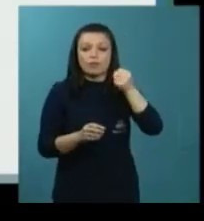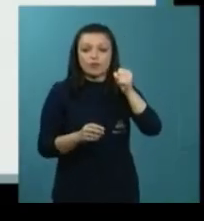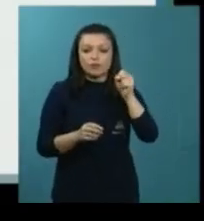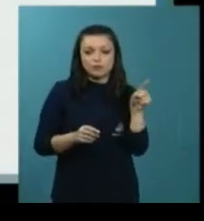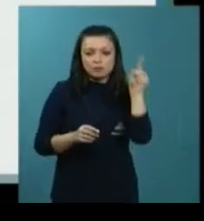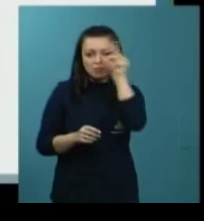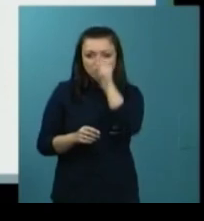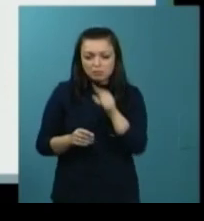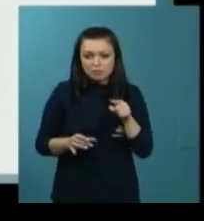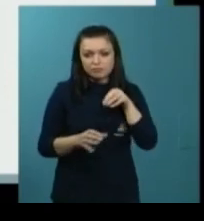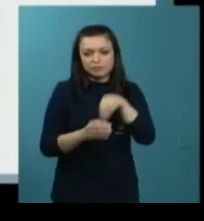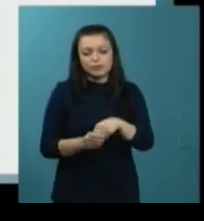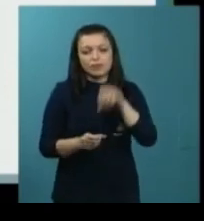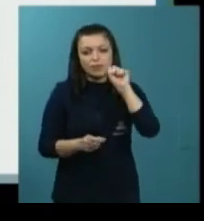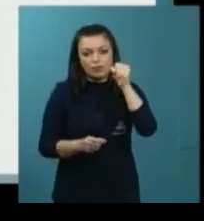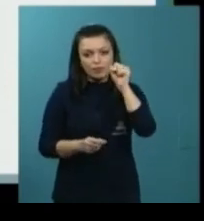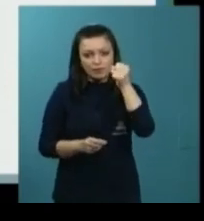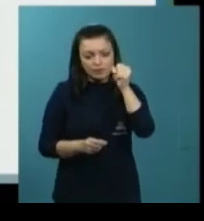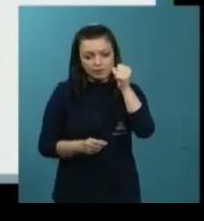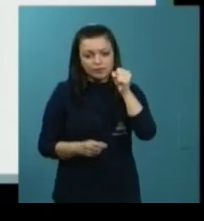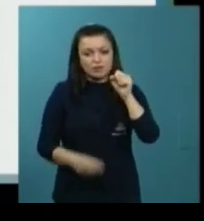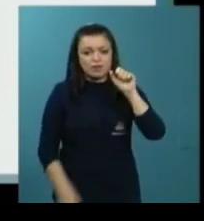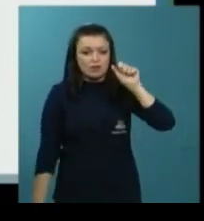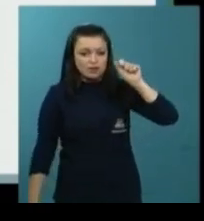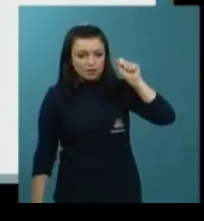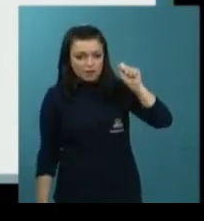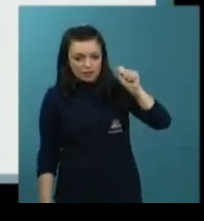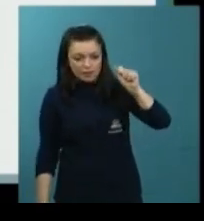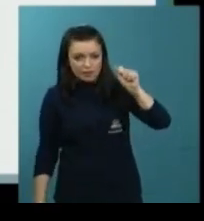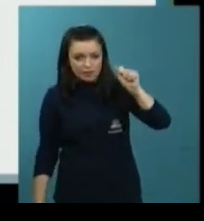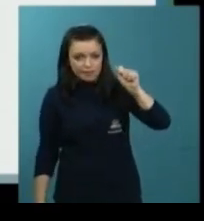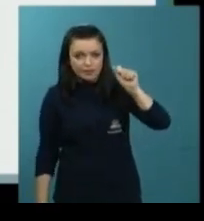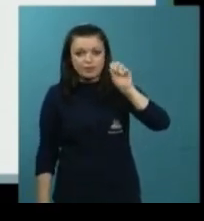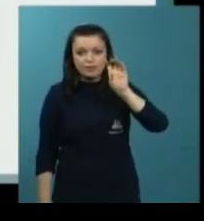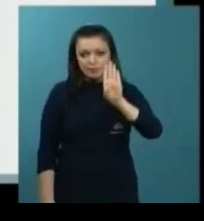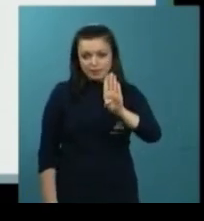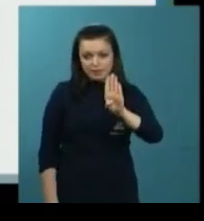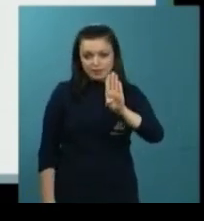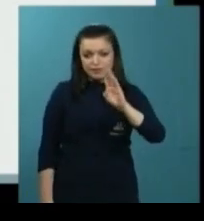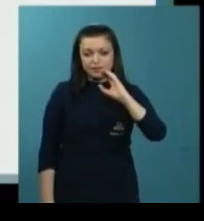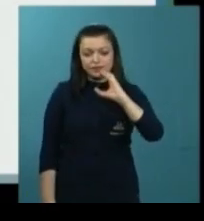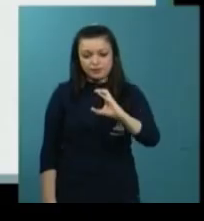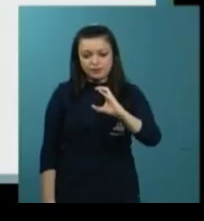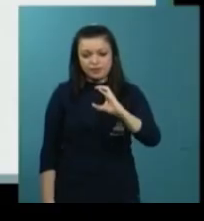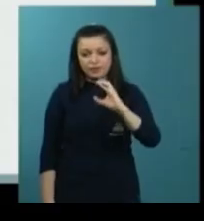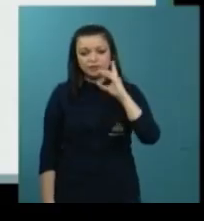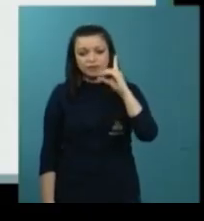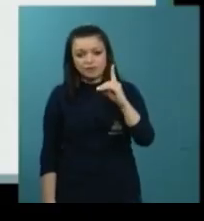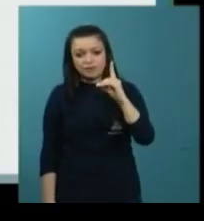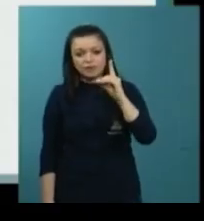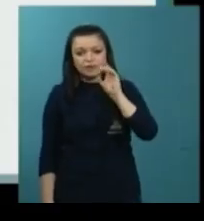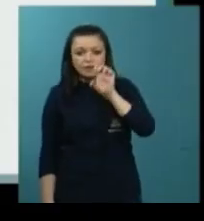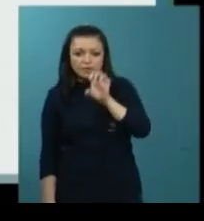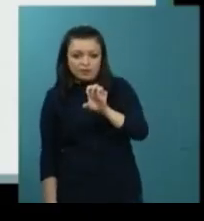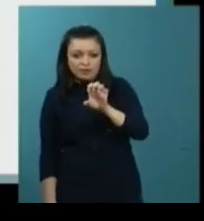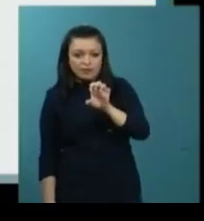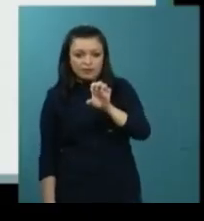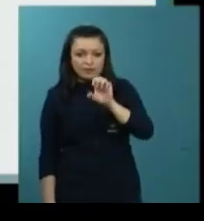8 elementos. O elemento A, B, C,